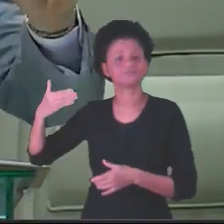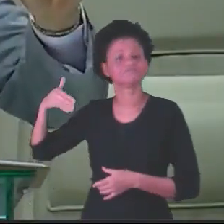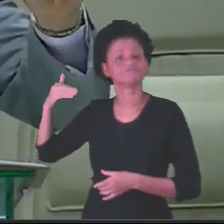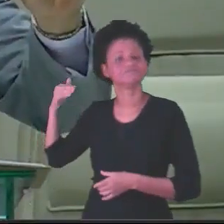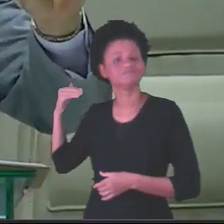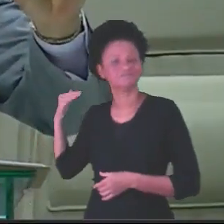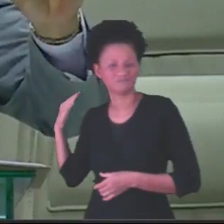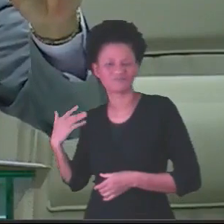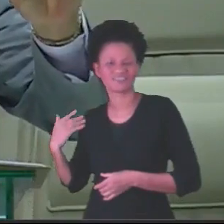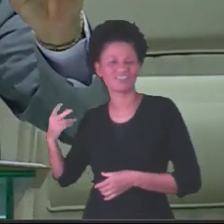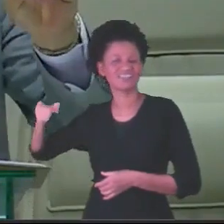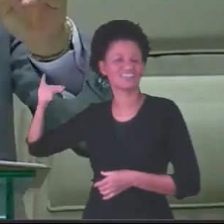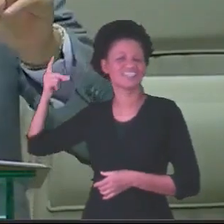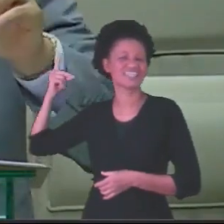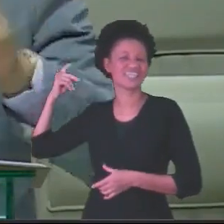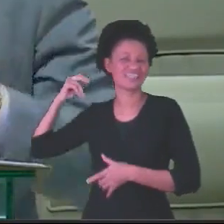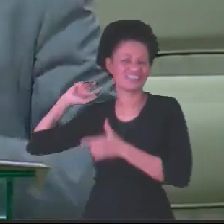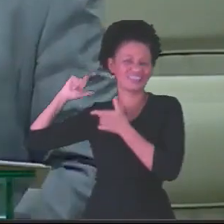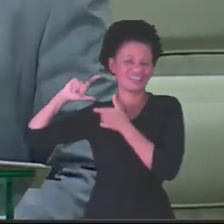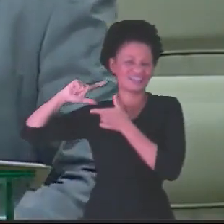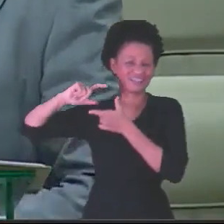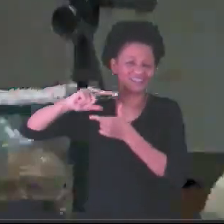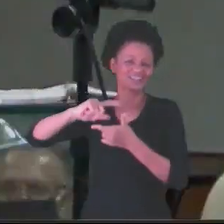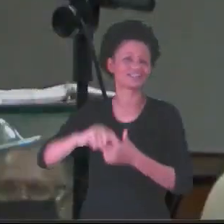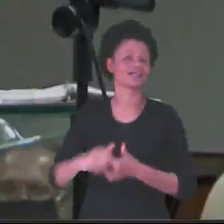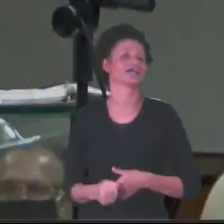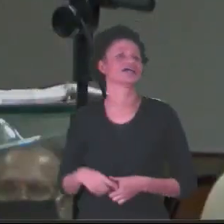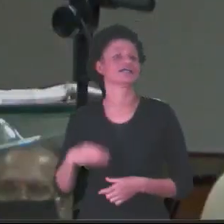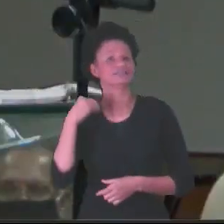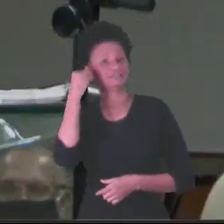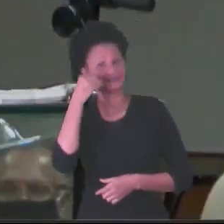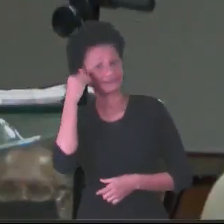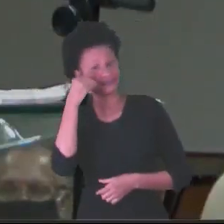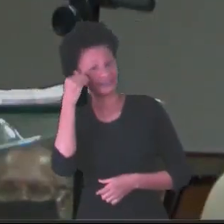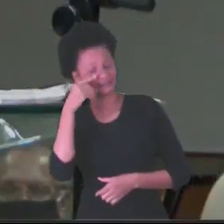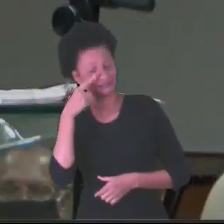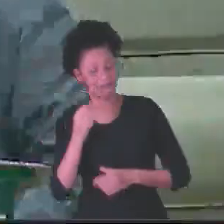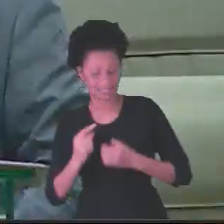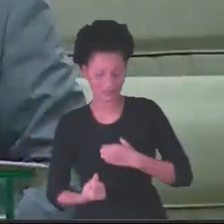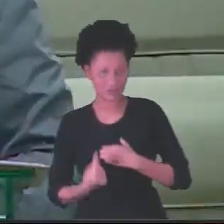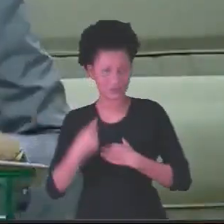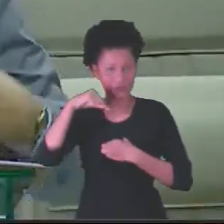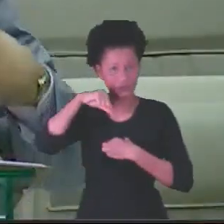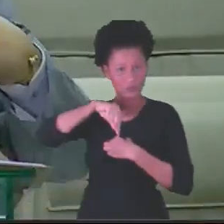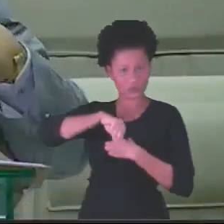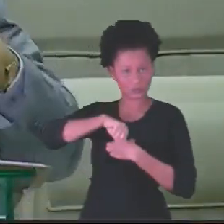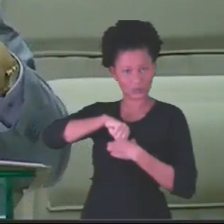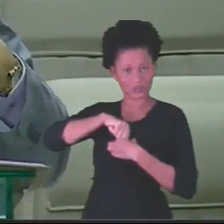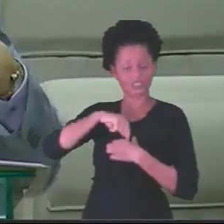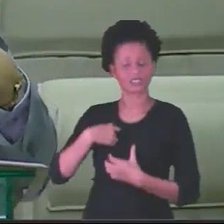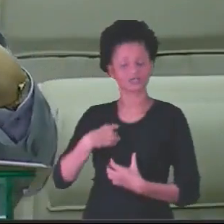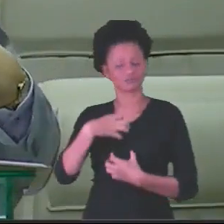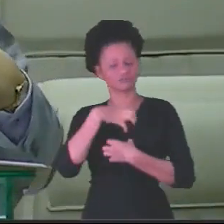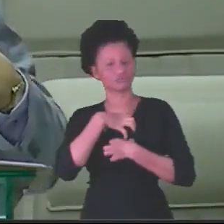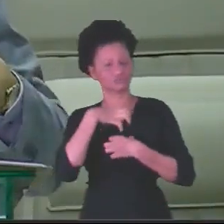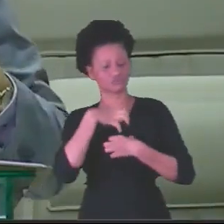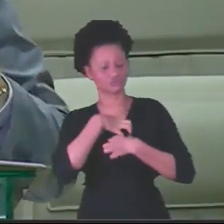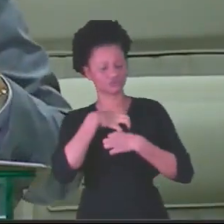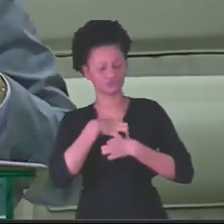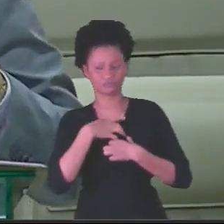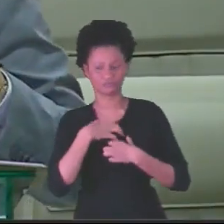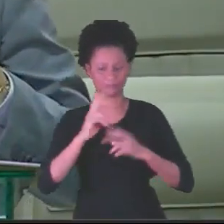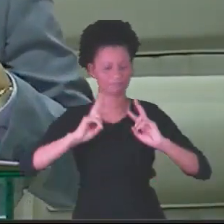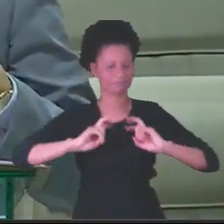falavam de duas coisas das experiências subjetivas o que aquilo que eu sinto e ninguém